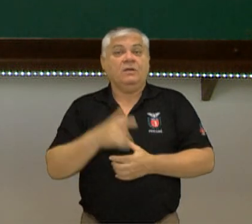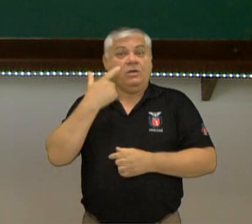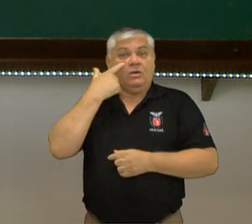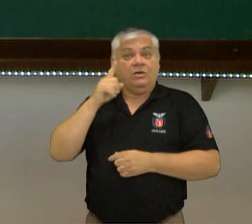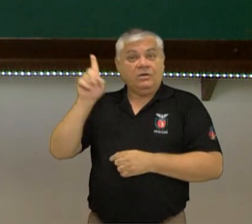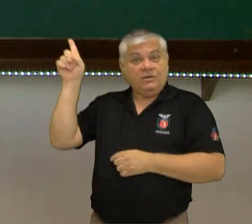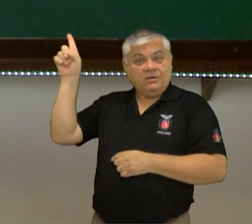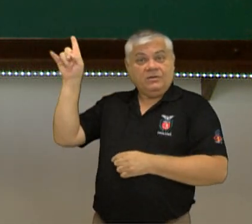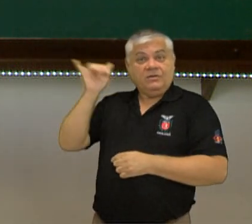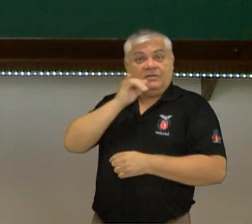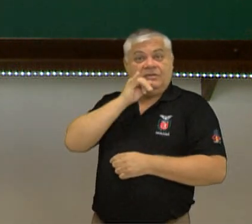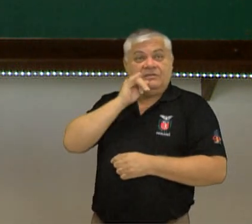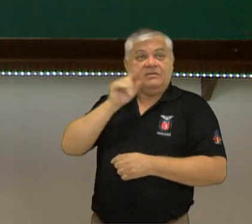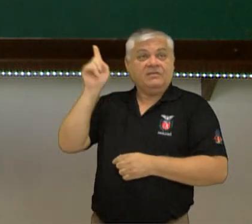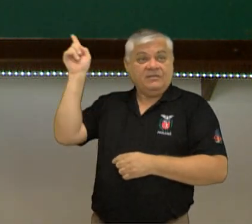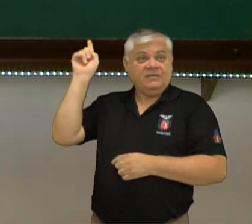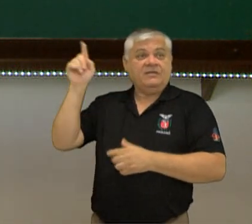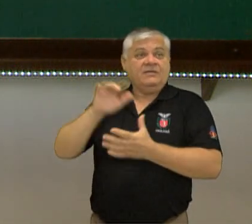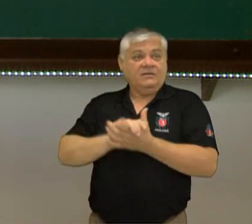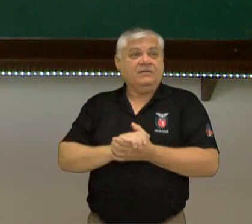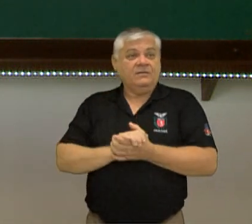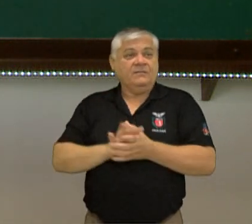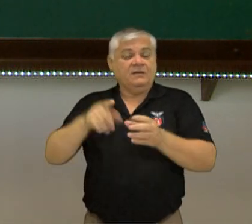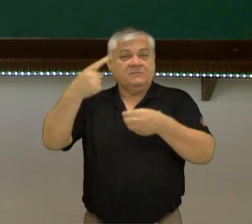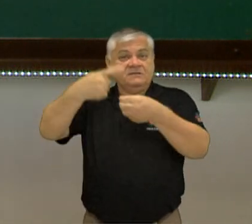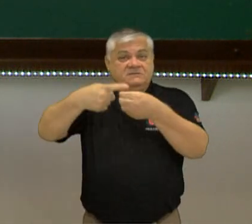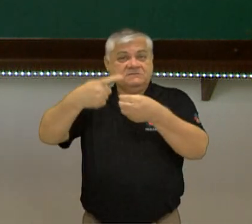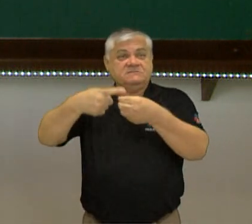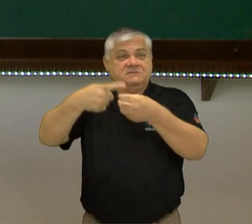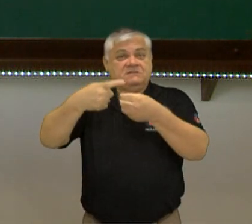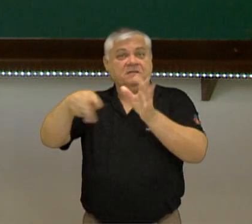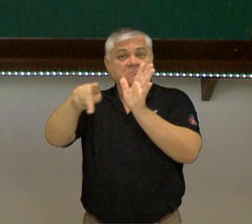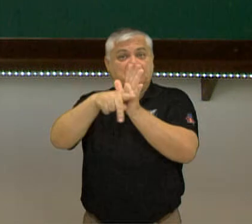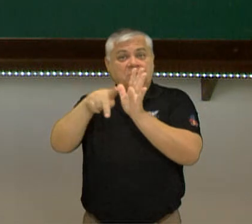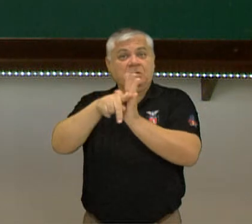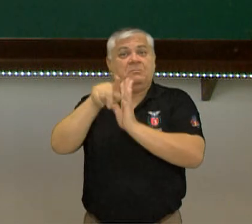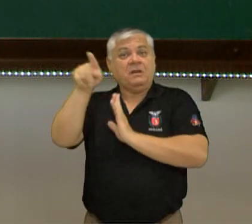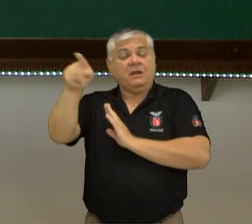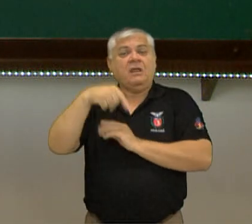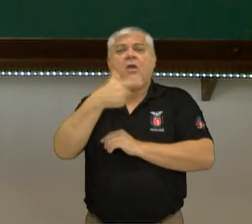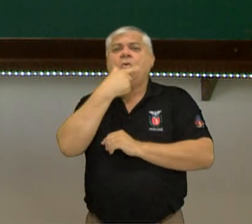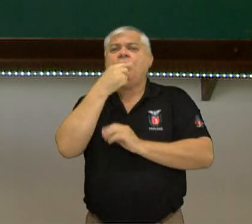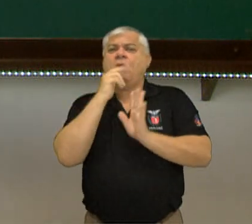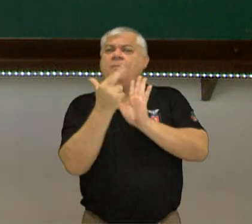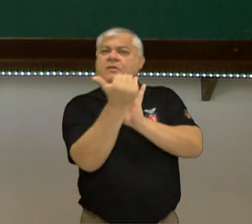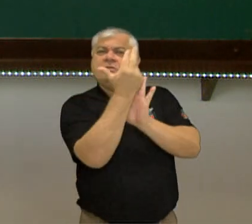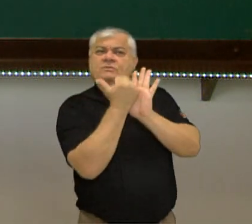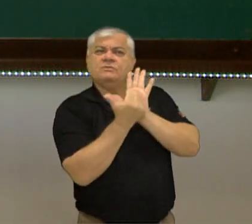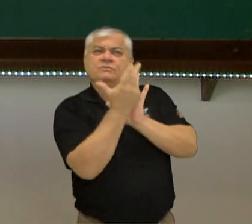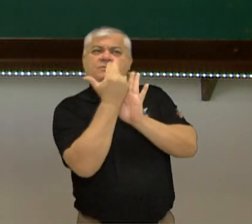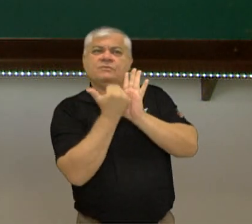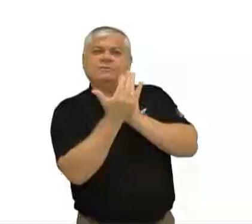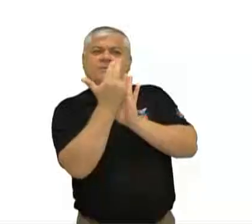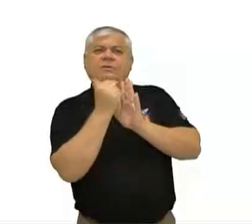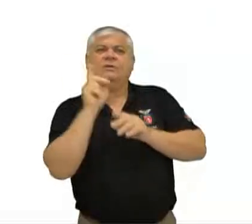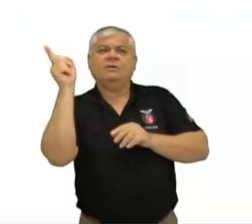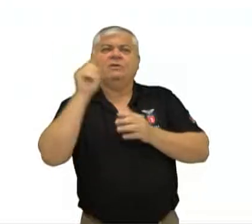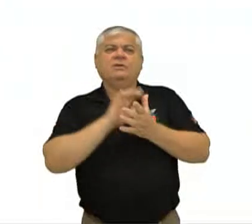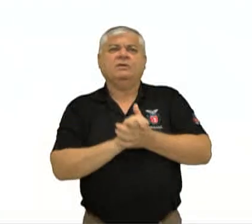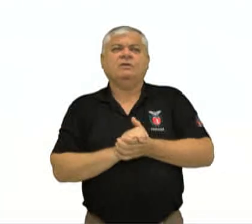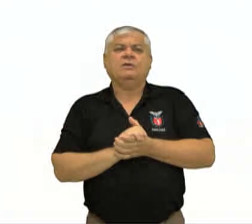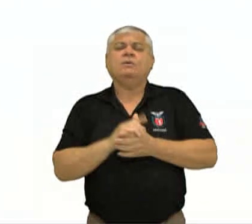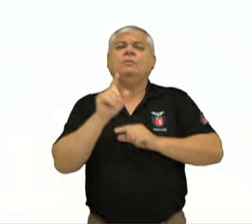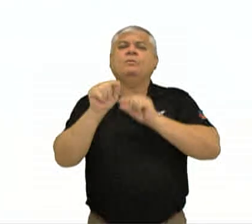exemplos, a cidade de Tenochtitlan, representada aqui, né, nesse mural do artista Diego Rivera. Pessoal,